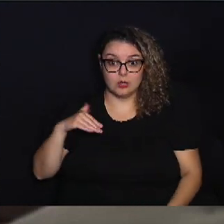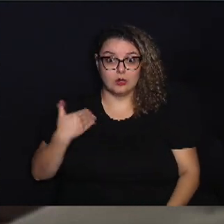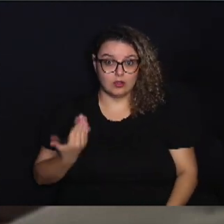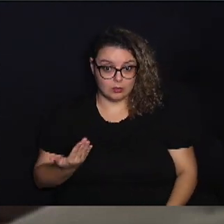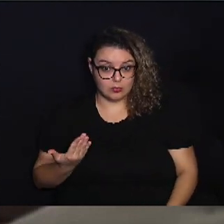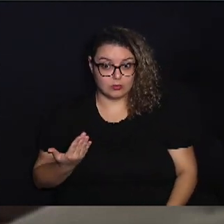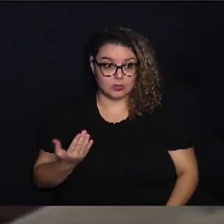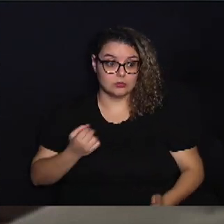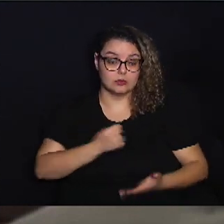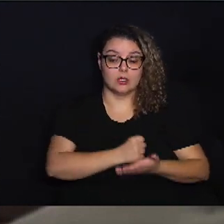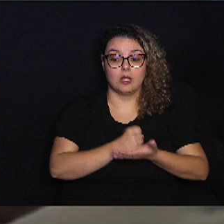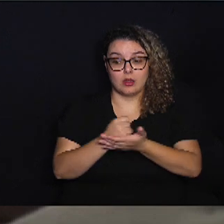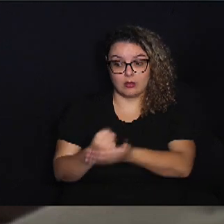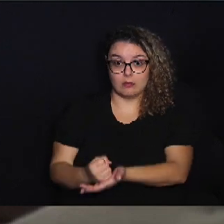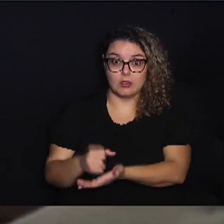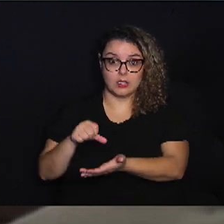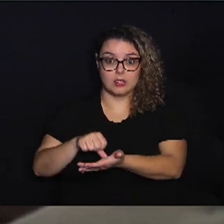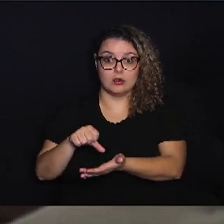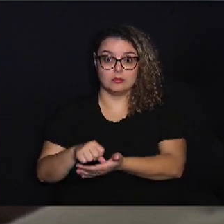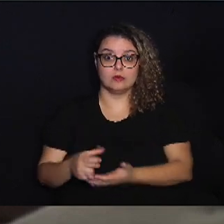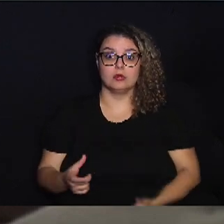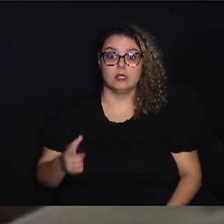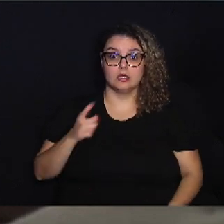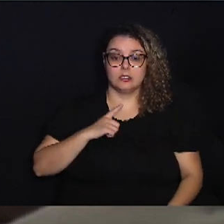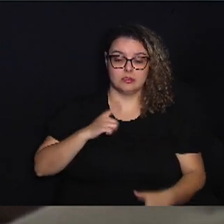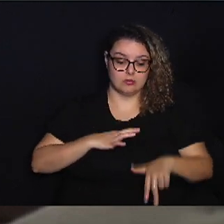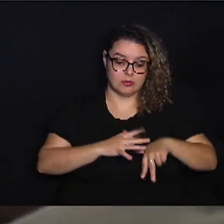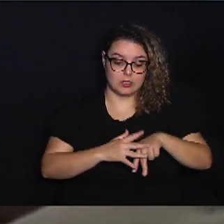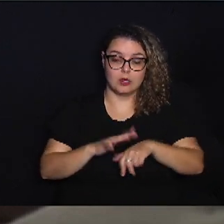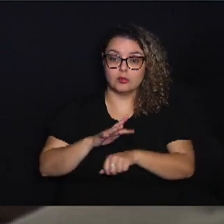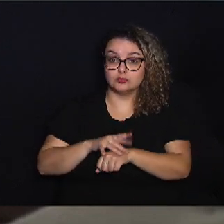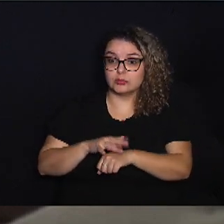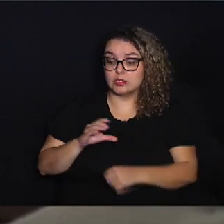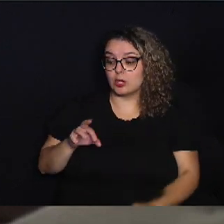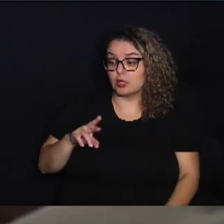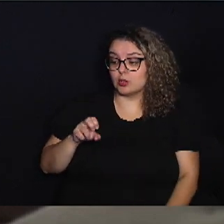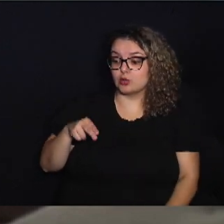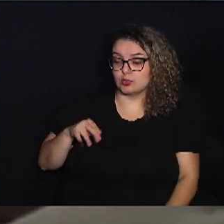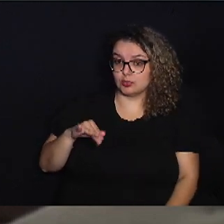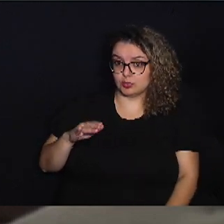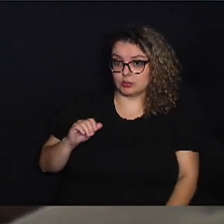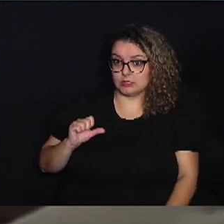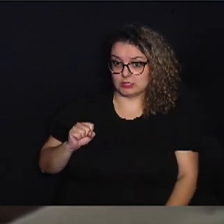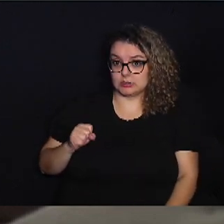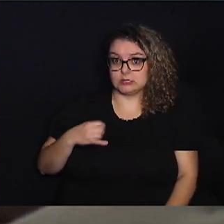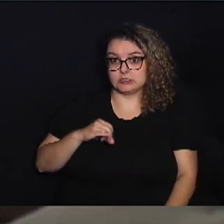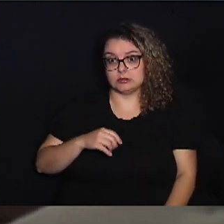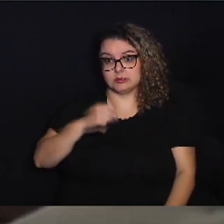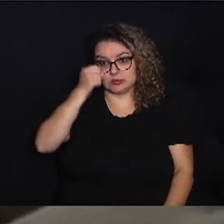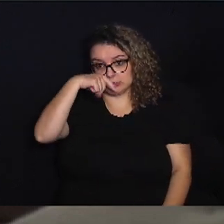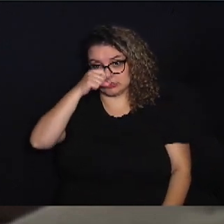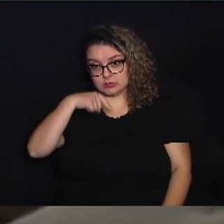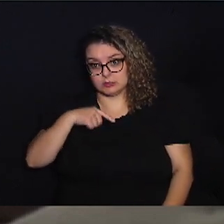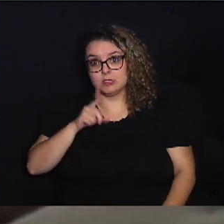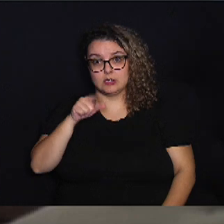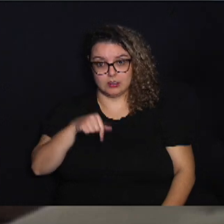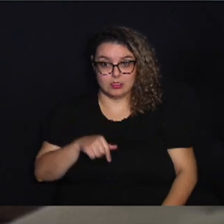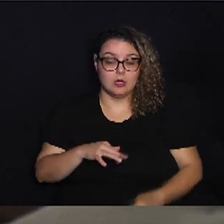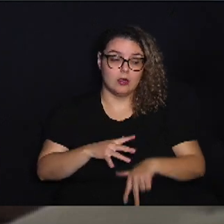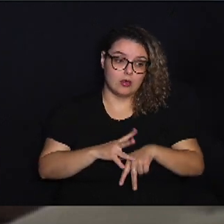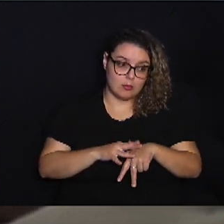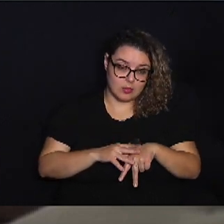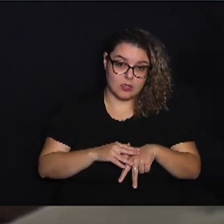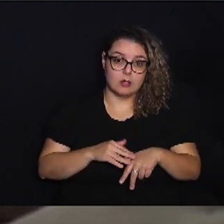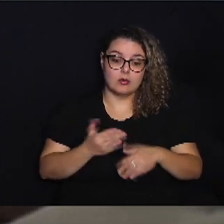às unidades de emergência? Pacientes que tenham doenças crônicas, se tiverem gripe, eles são pacientes que merecem um pouquinho mais